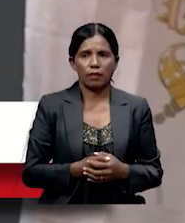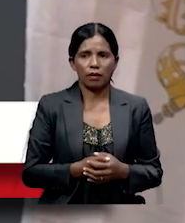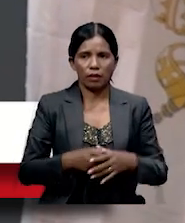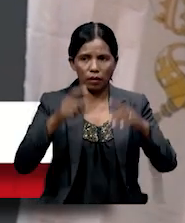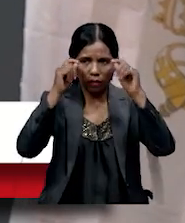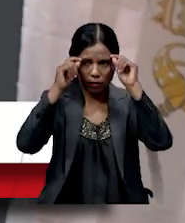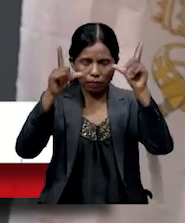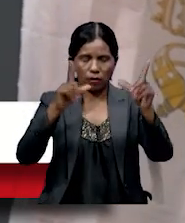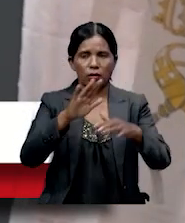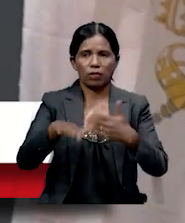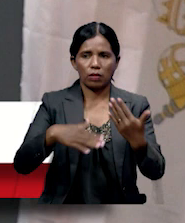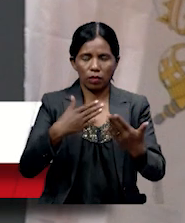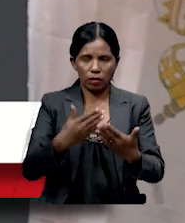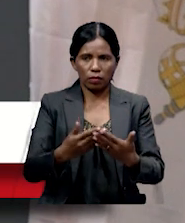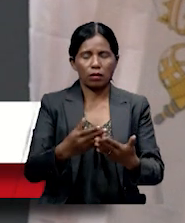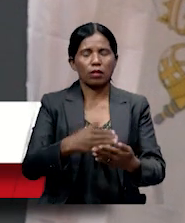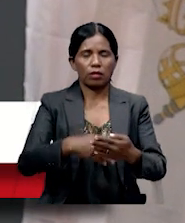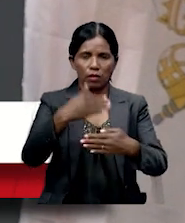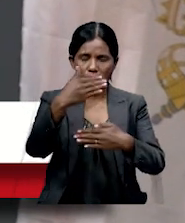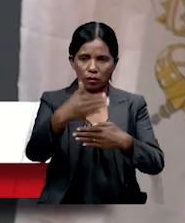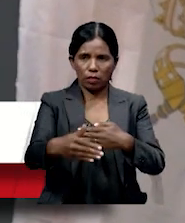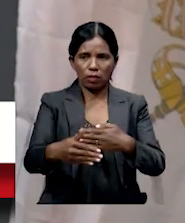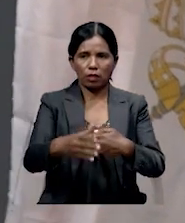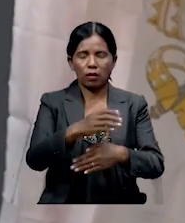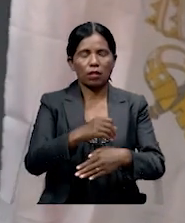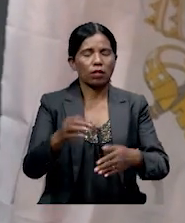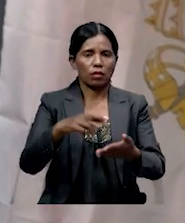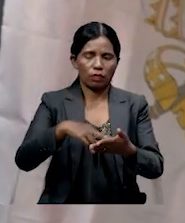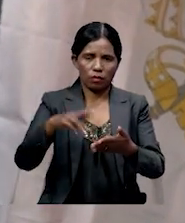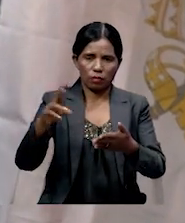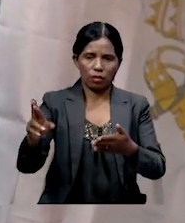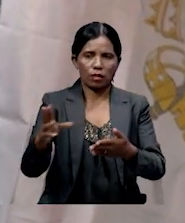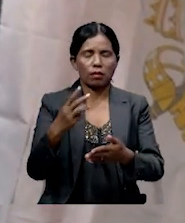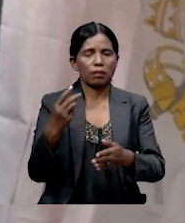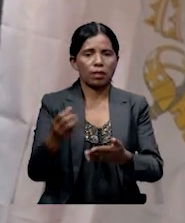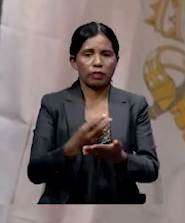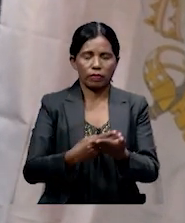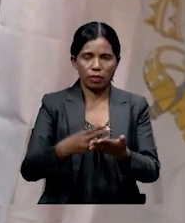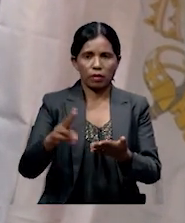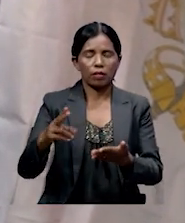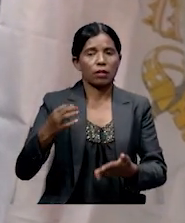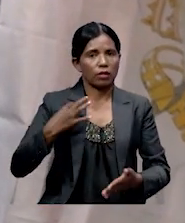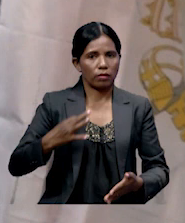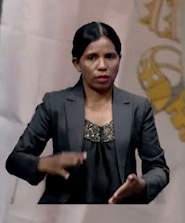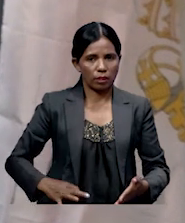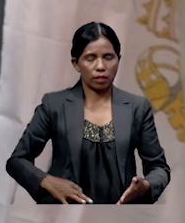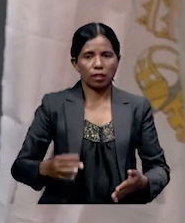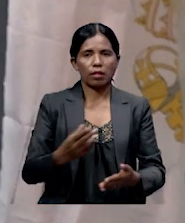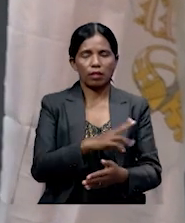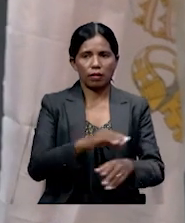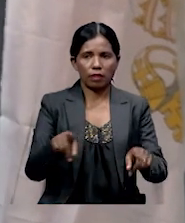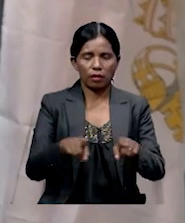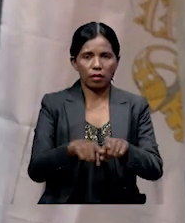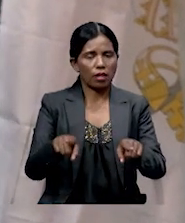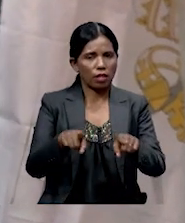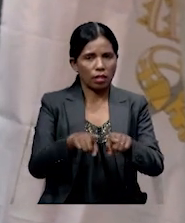Timor-Leste tomou mais um passo à frente na institucionalização da fraternidade humana. Nesta linha da política